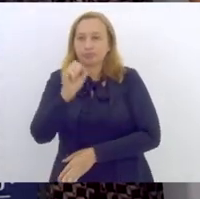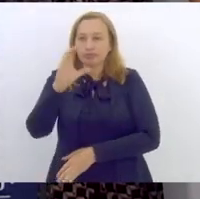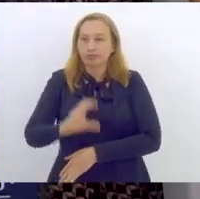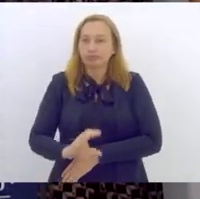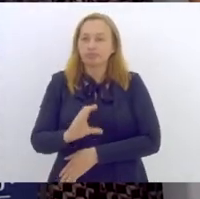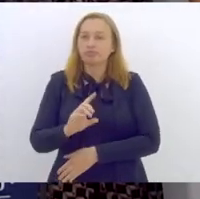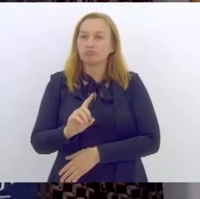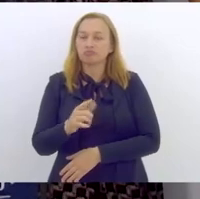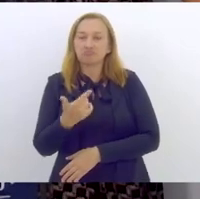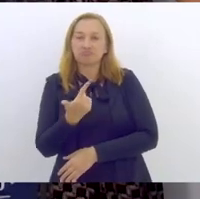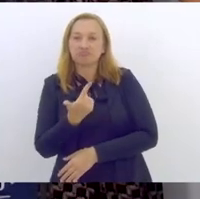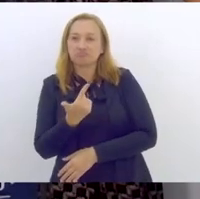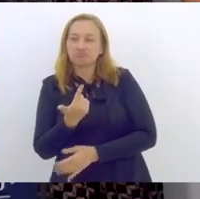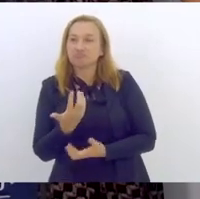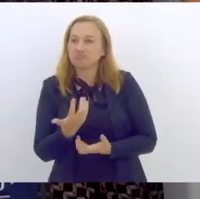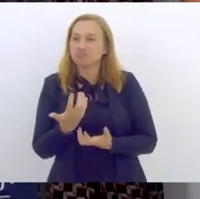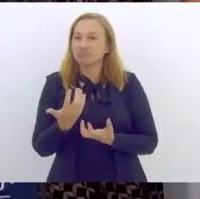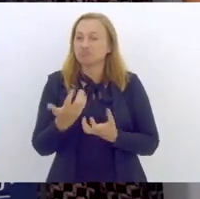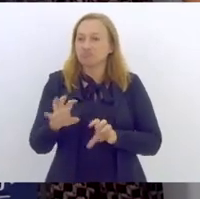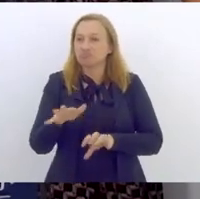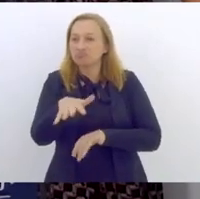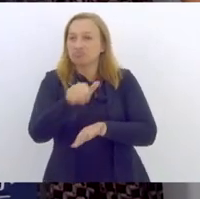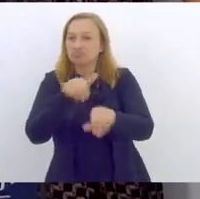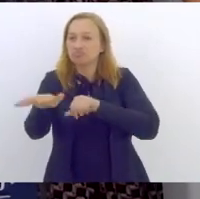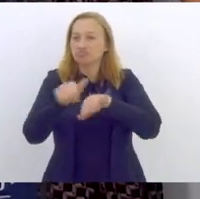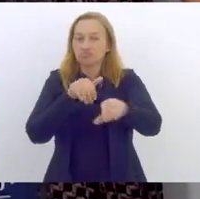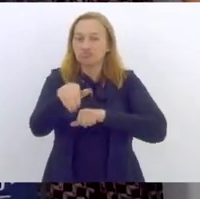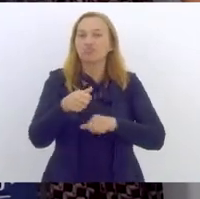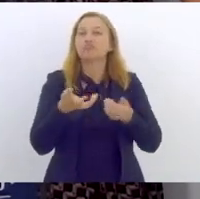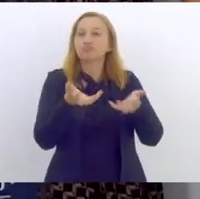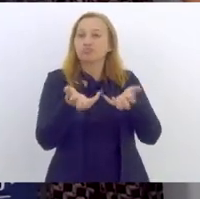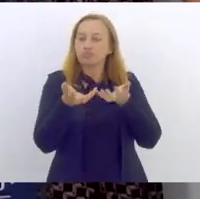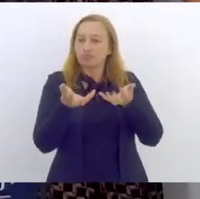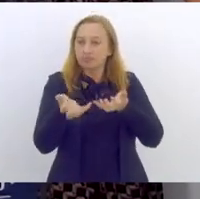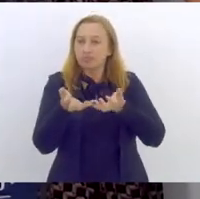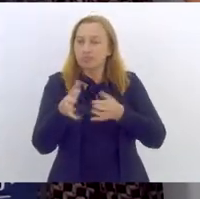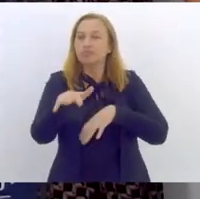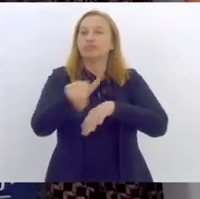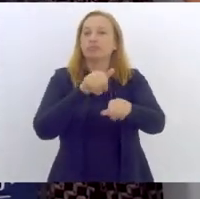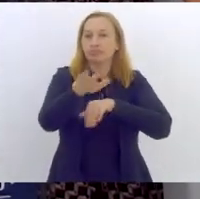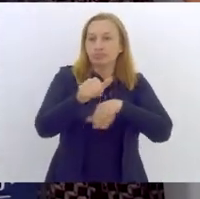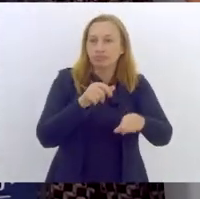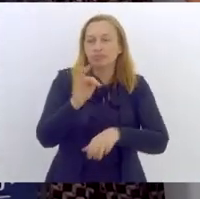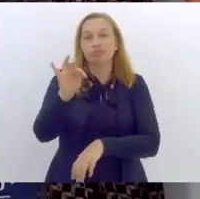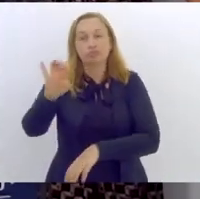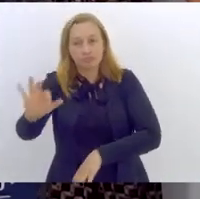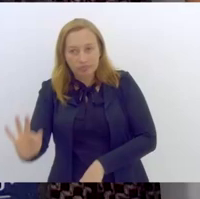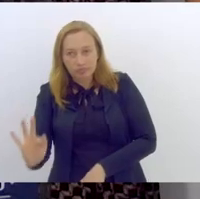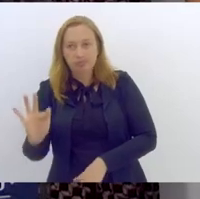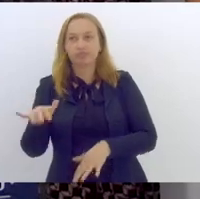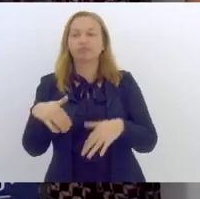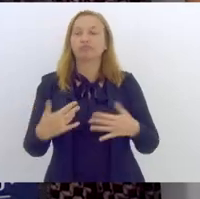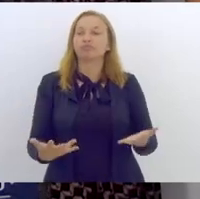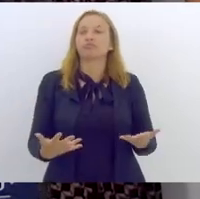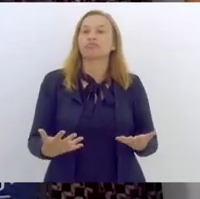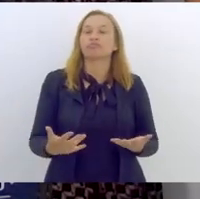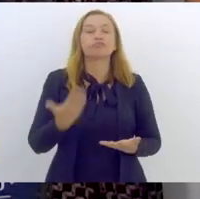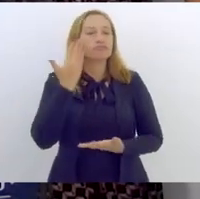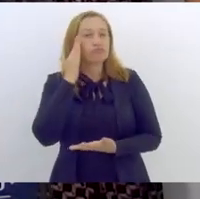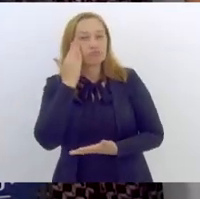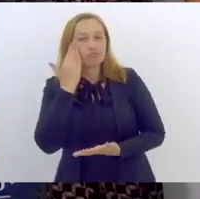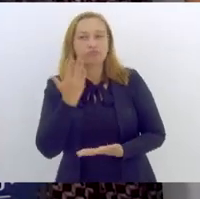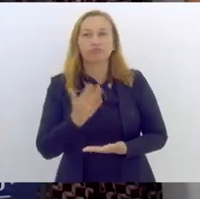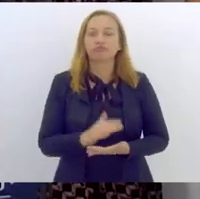na nossa convocação o que a gente vem buscar é isso é uma convocação para o TAF uma vez que a gente entende